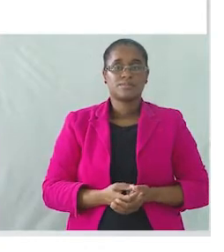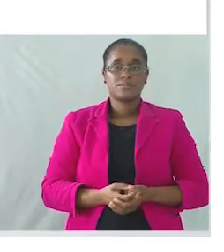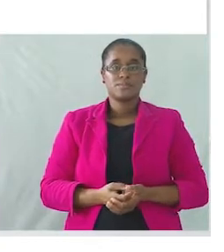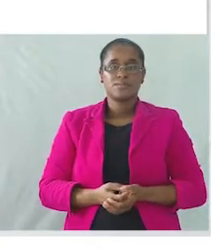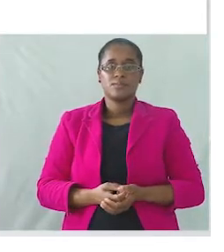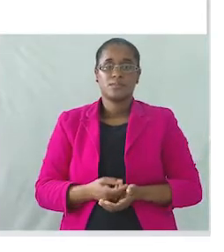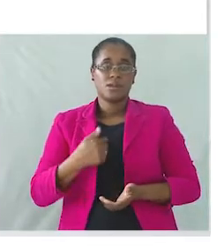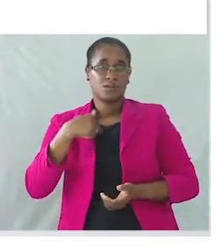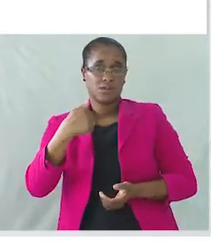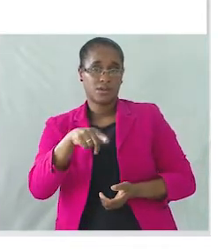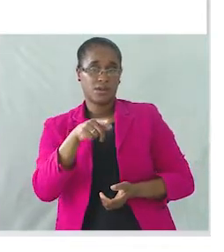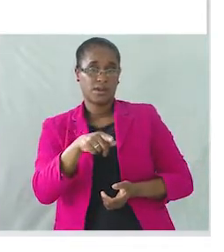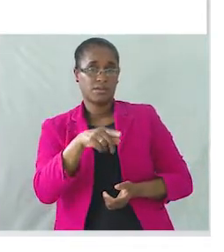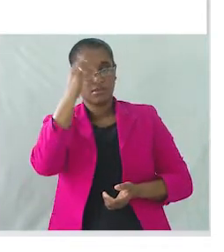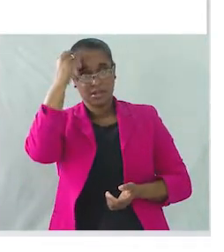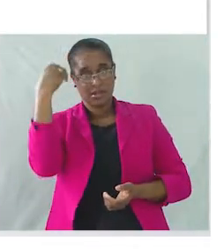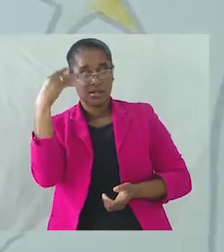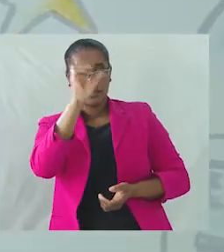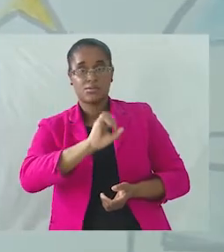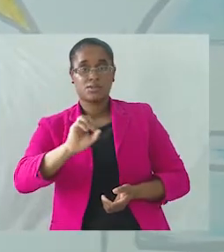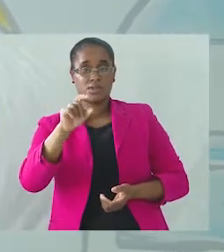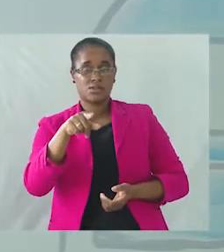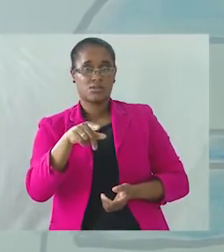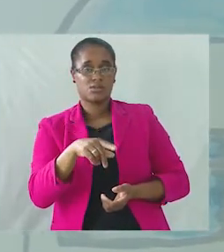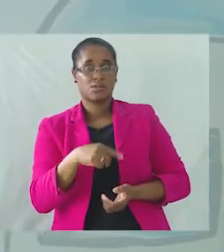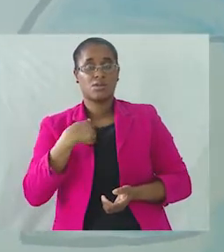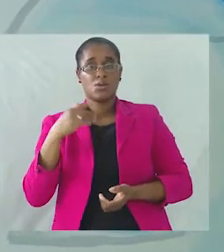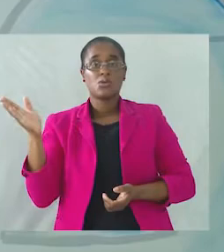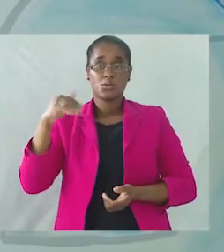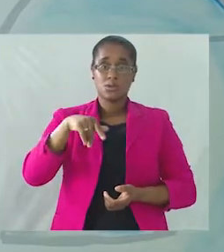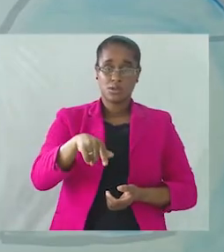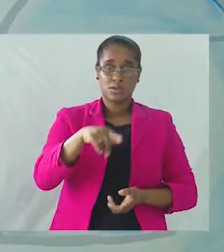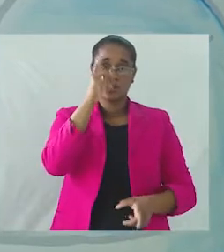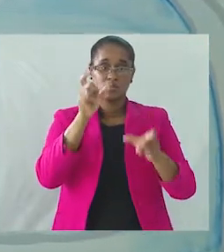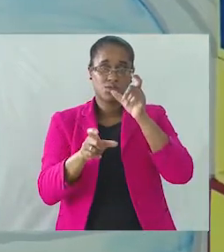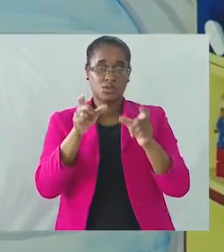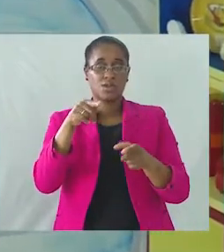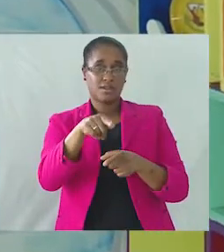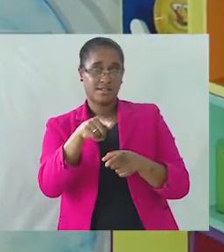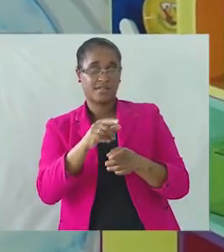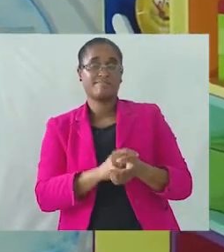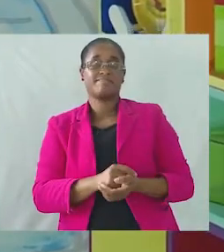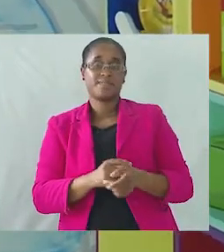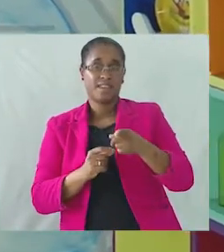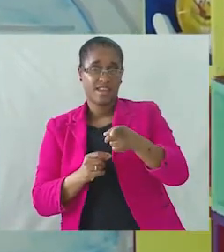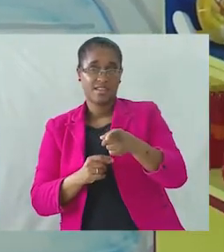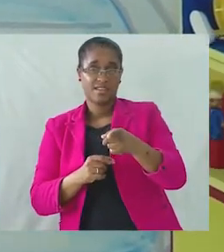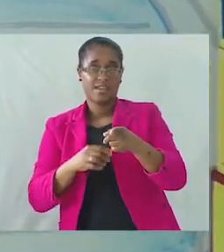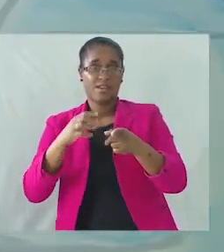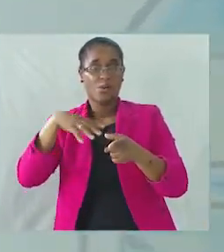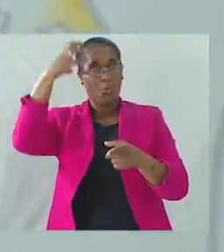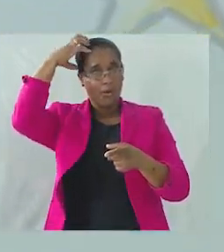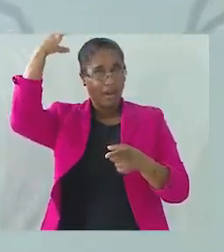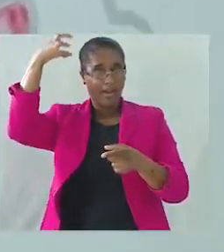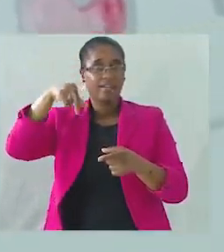Portanto, eu tenho aqui, eu não me esqueci de vocês. Trouxe as personagens ali. Temos ali o rei.